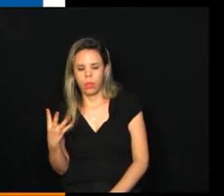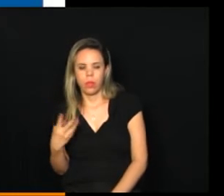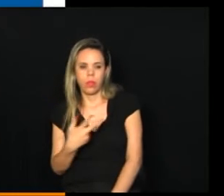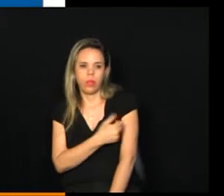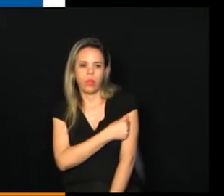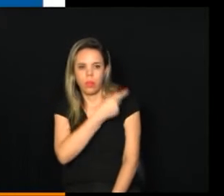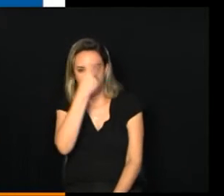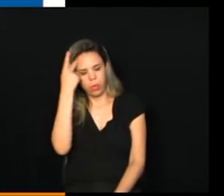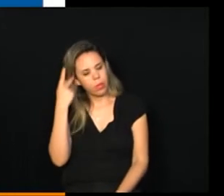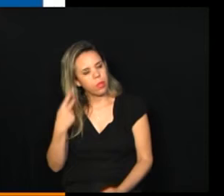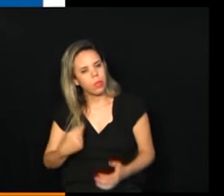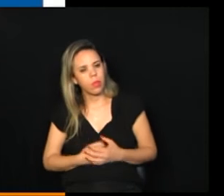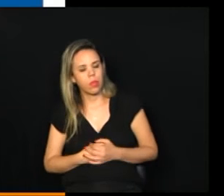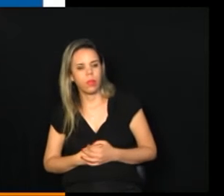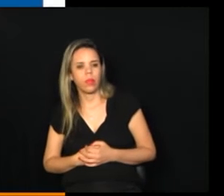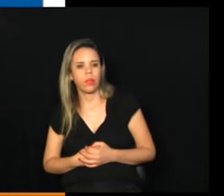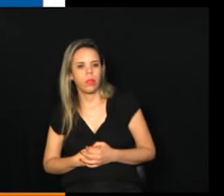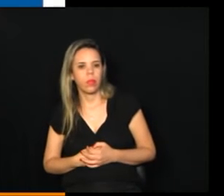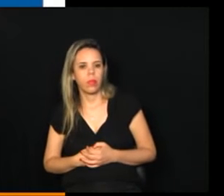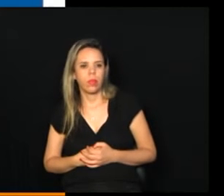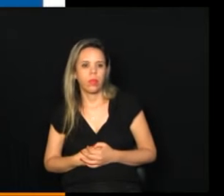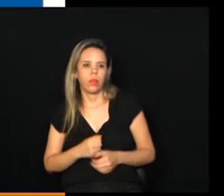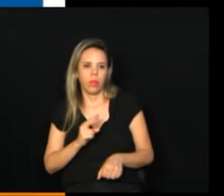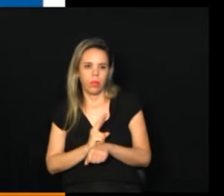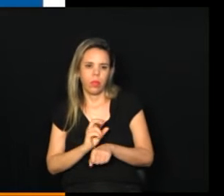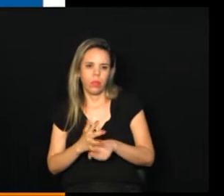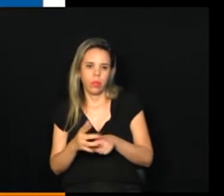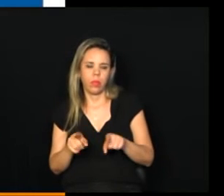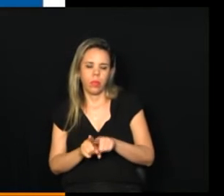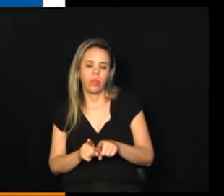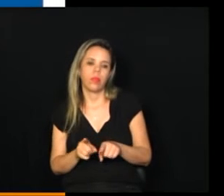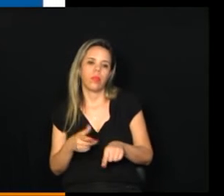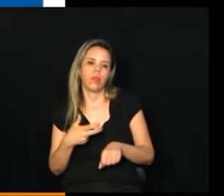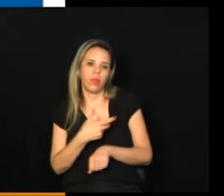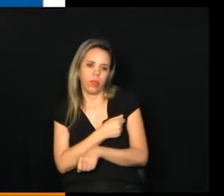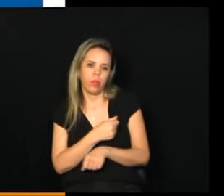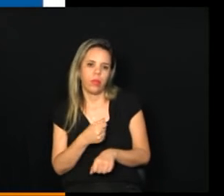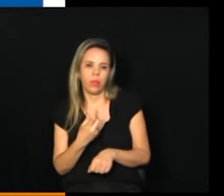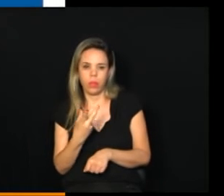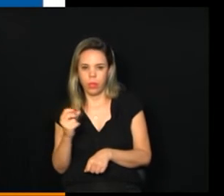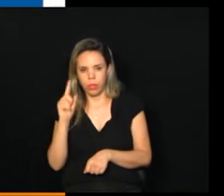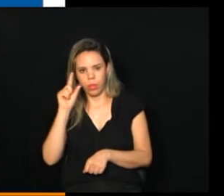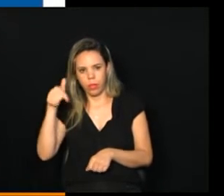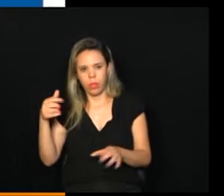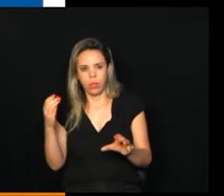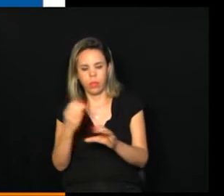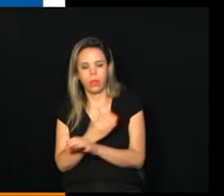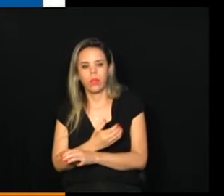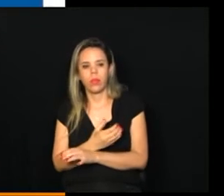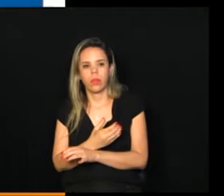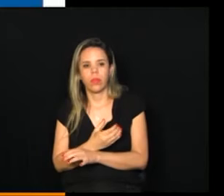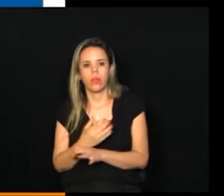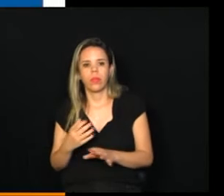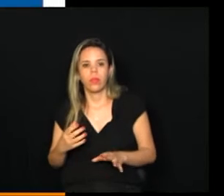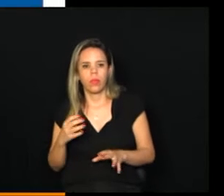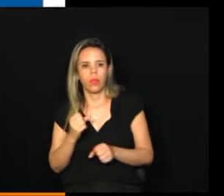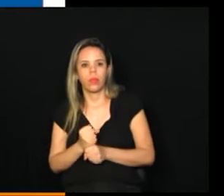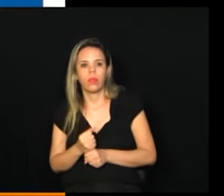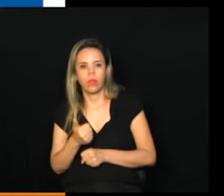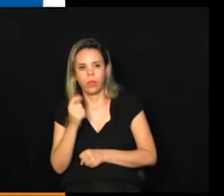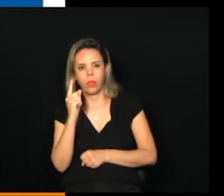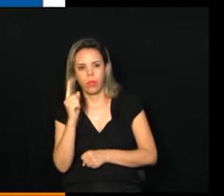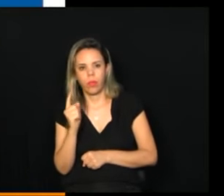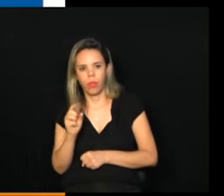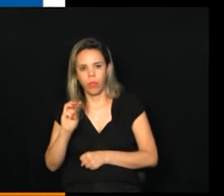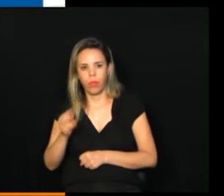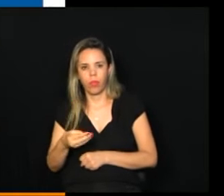29.054 pessoas estão imunizadas também após os 20 dias. No total de vacinas aplicadas no município de